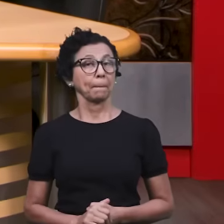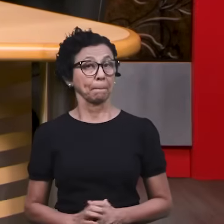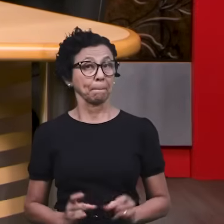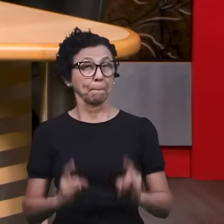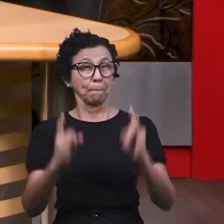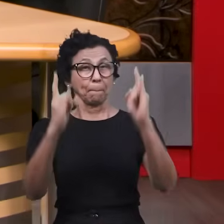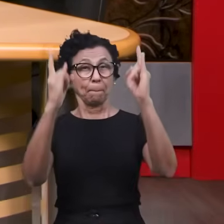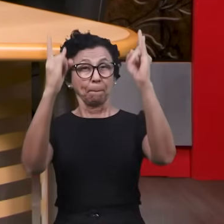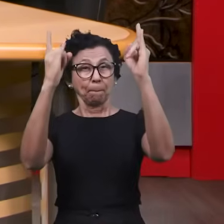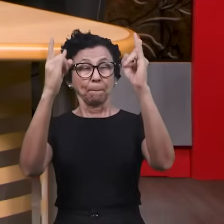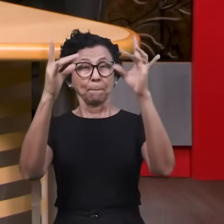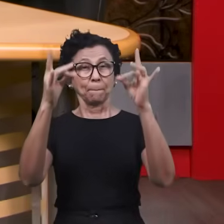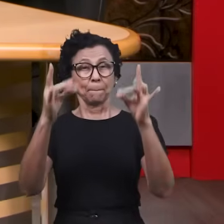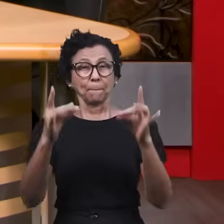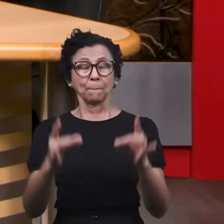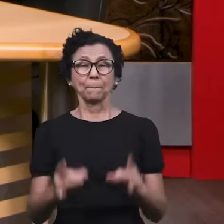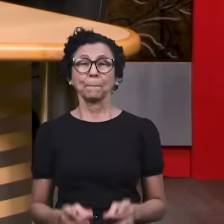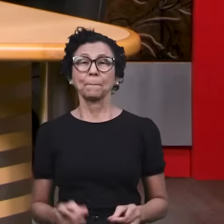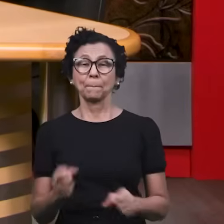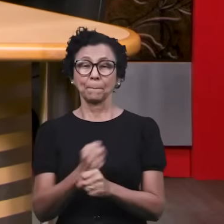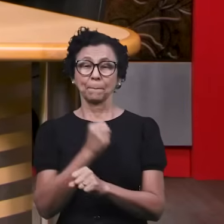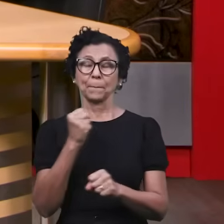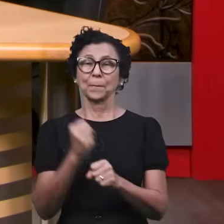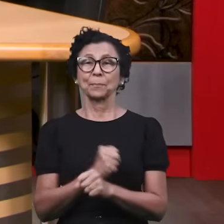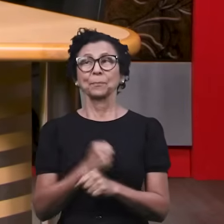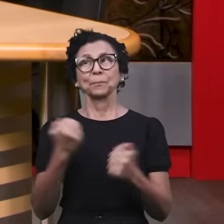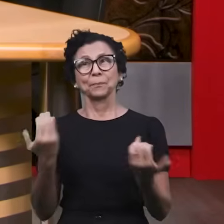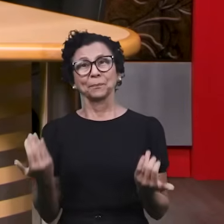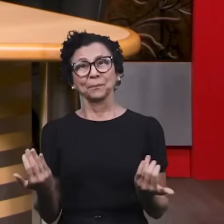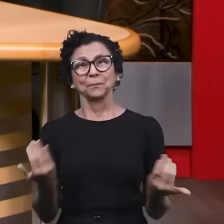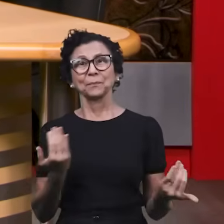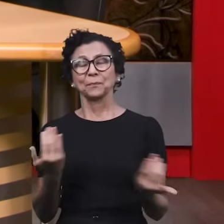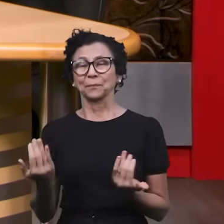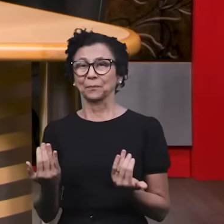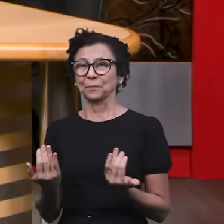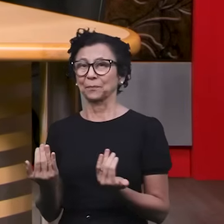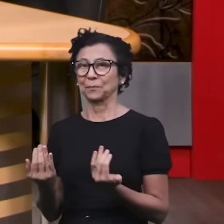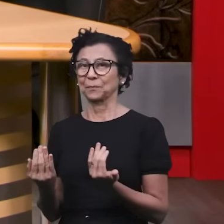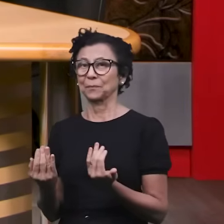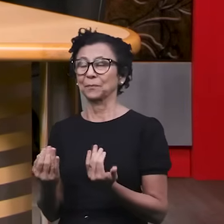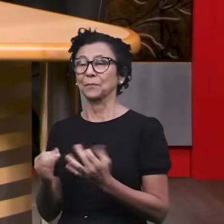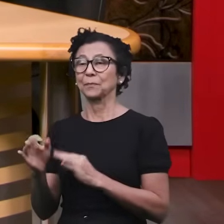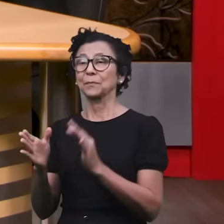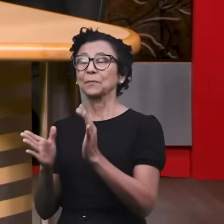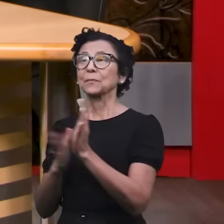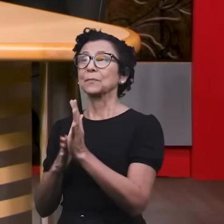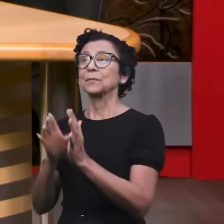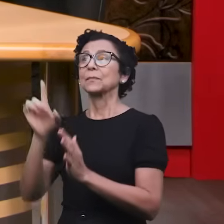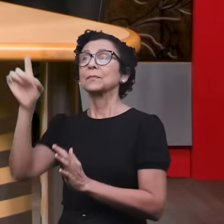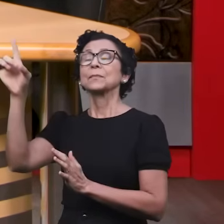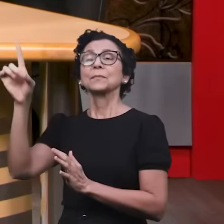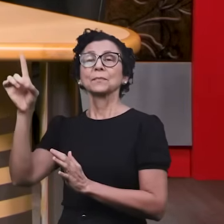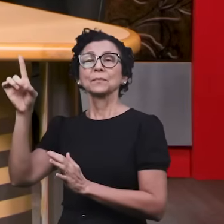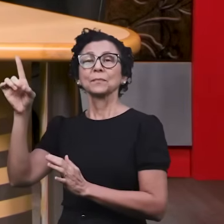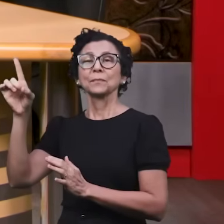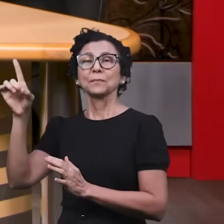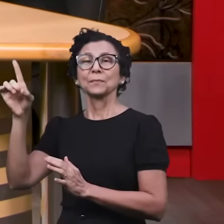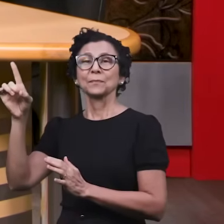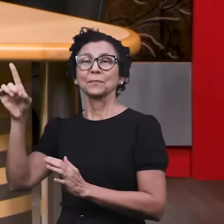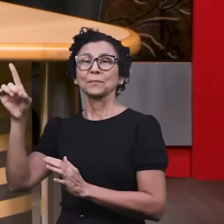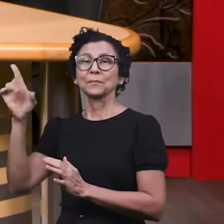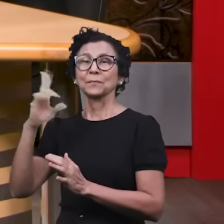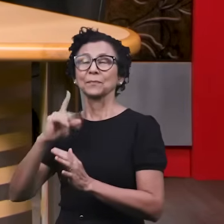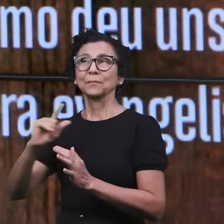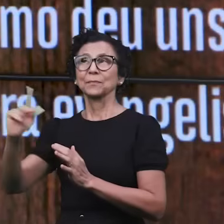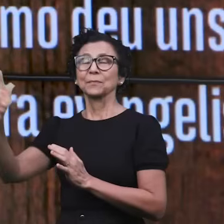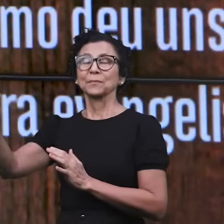de detalhes. A obra de Deus é um projeto que tem detalhes. Tem detalhes. E é ela que... A doutrina é que vem